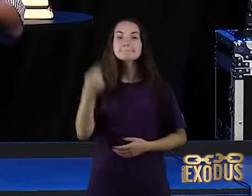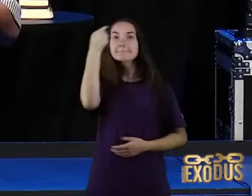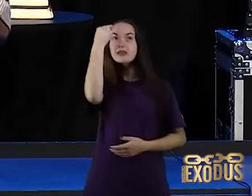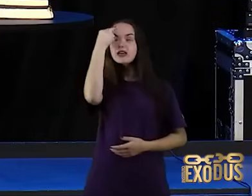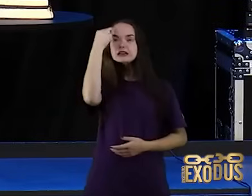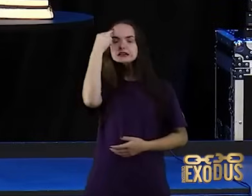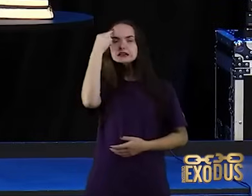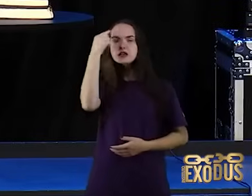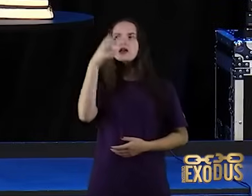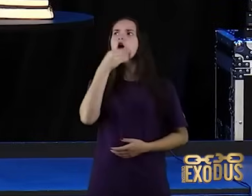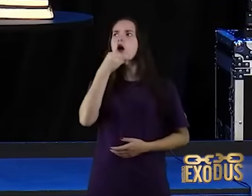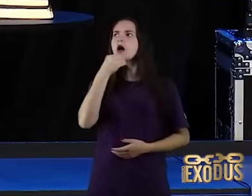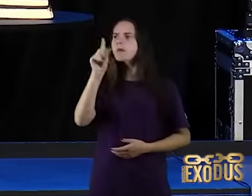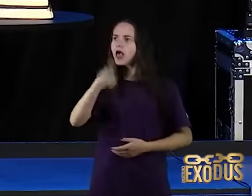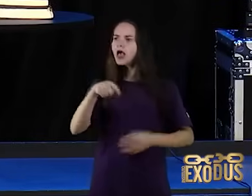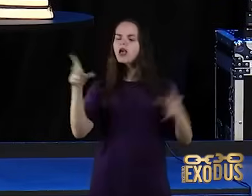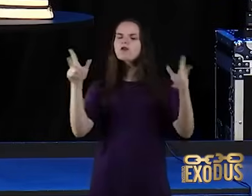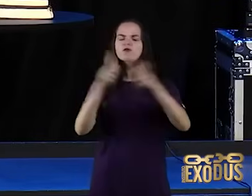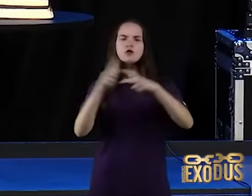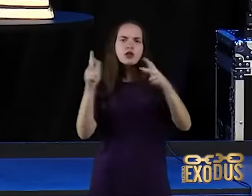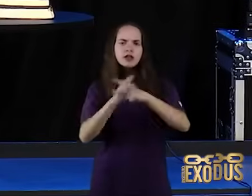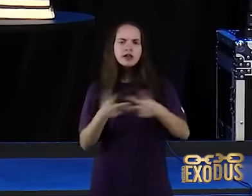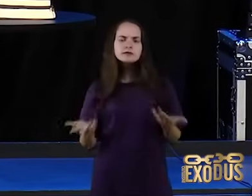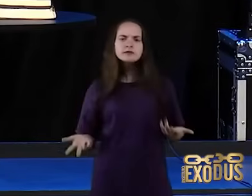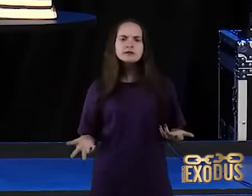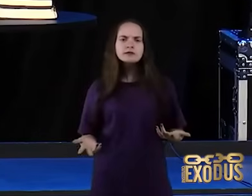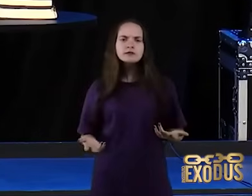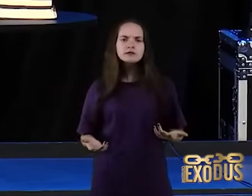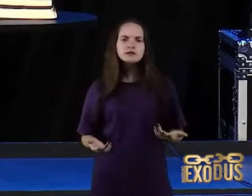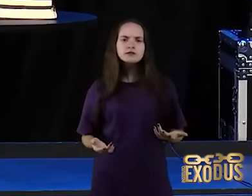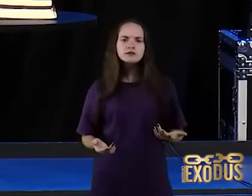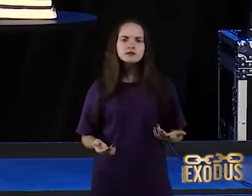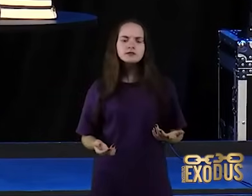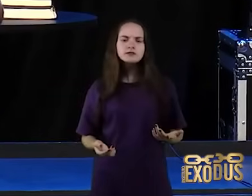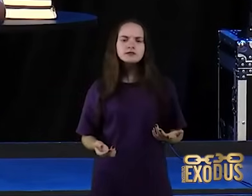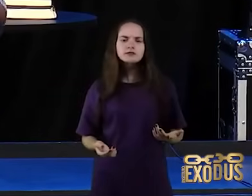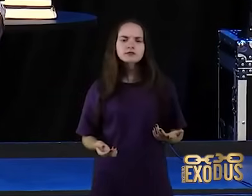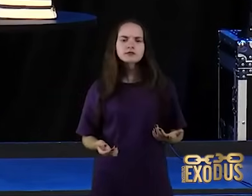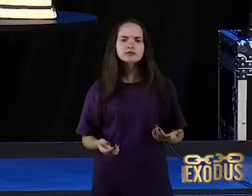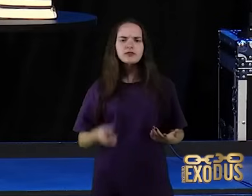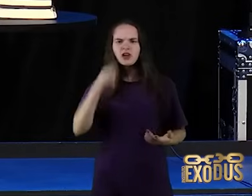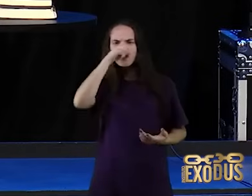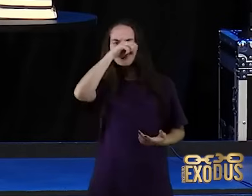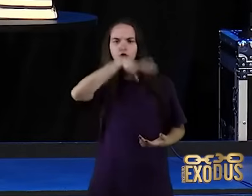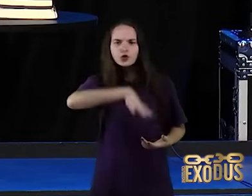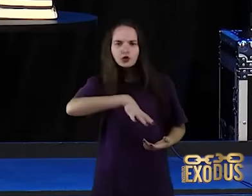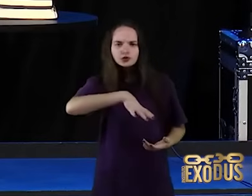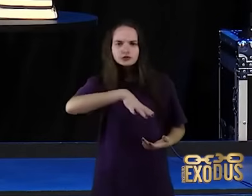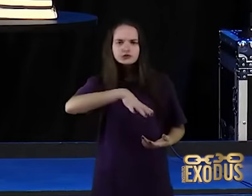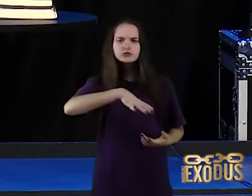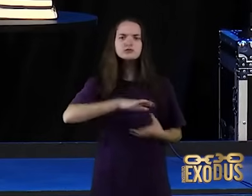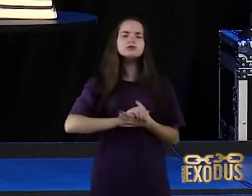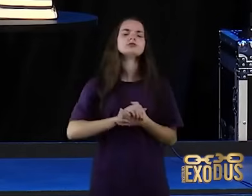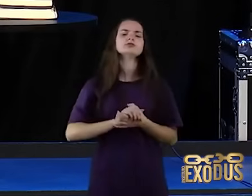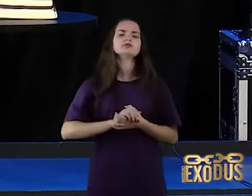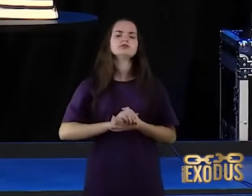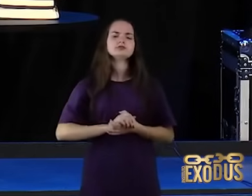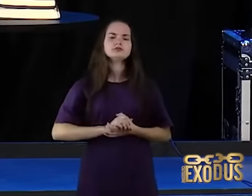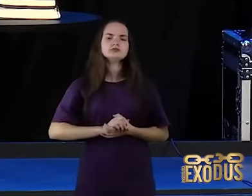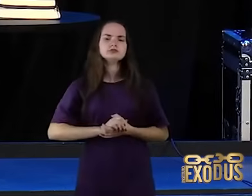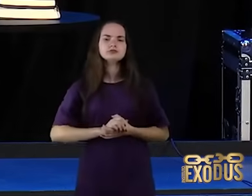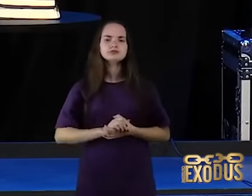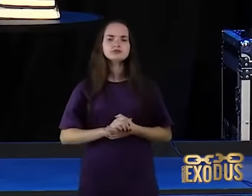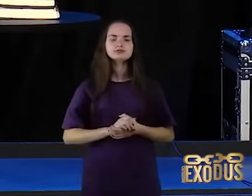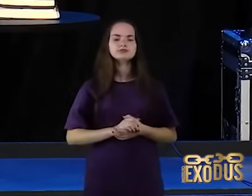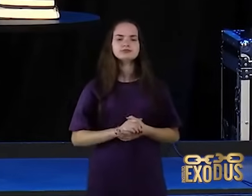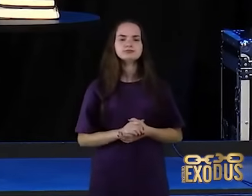violento é ser cafageste desculpa a expressão de ser alguém que se dá bem em